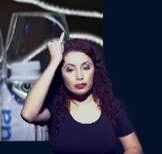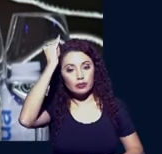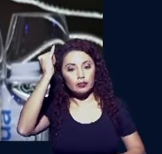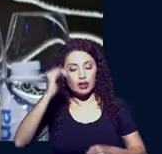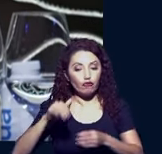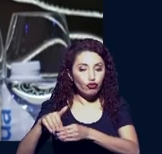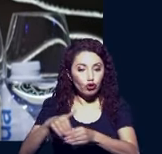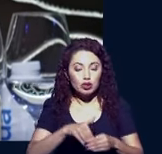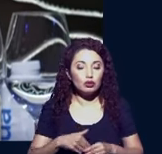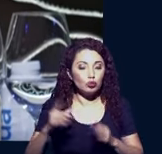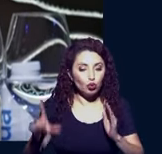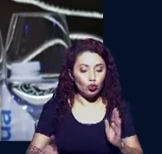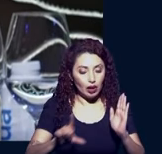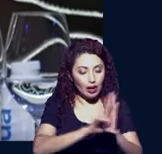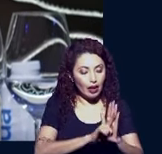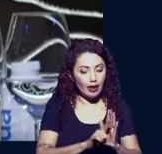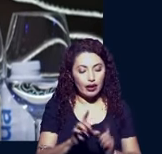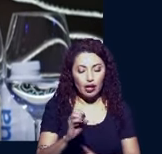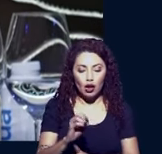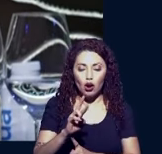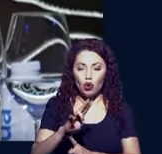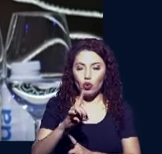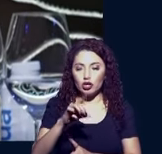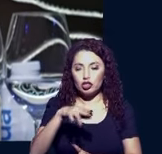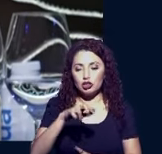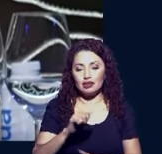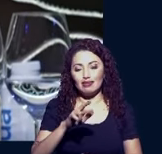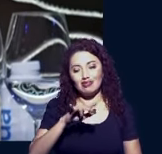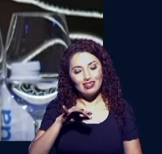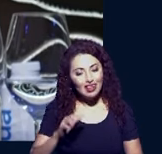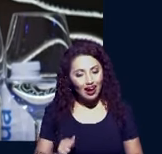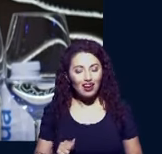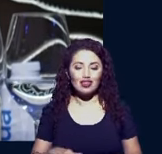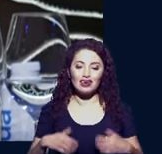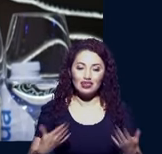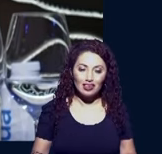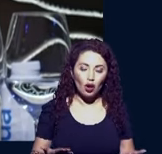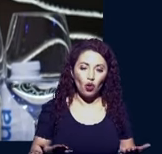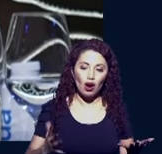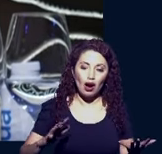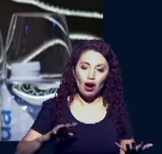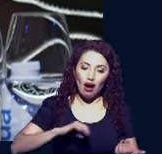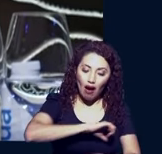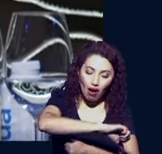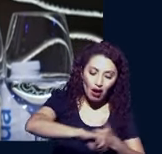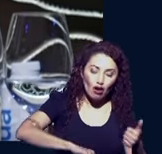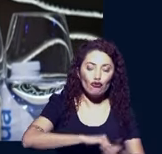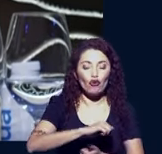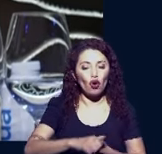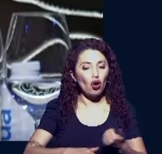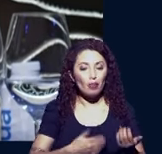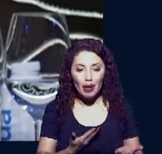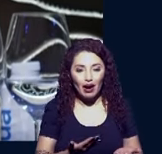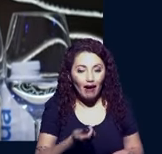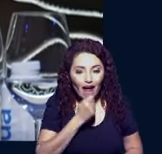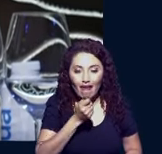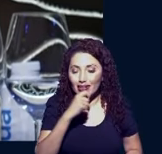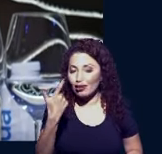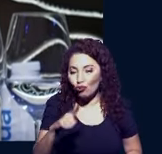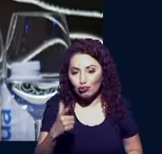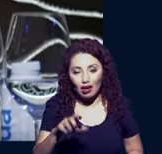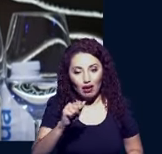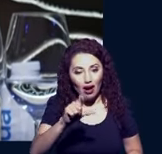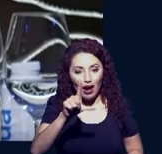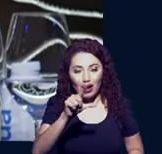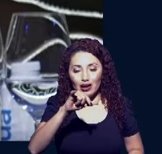ordinárias então a gente ainda a reforma hoje ainda é um tiro no escuro sem ter uma alíquota Clara sem você ter